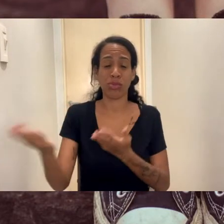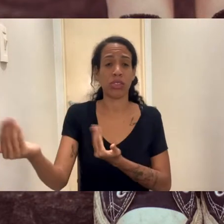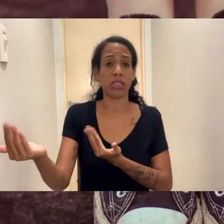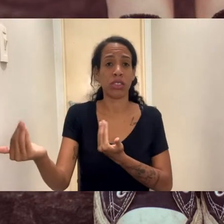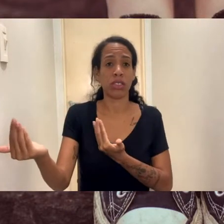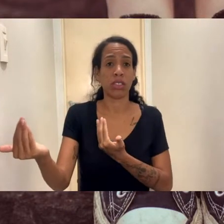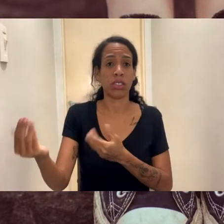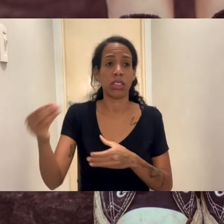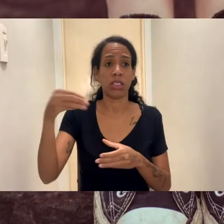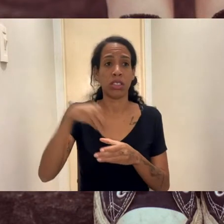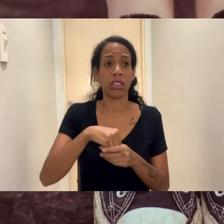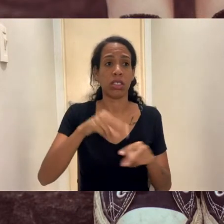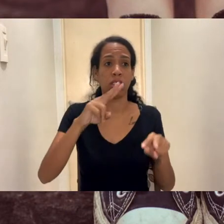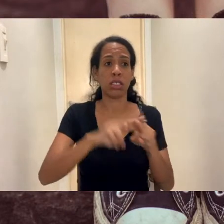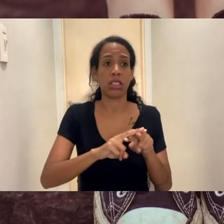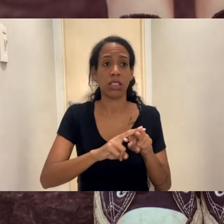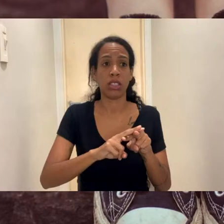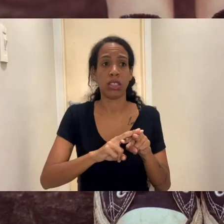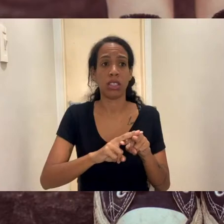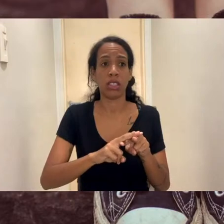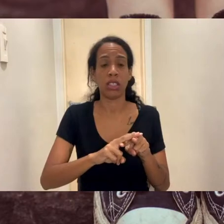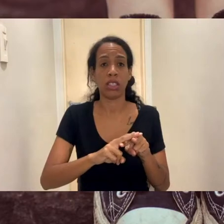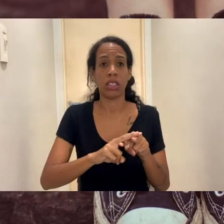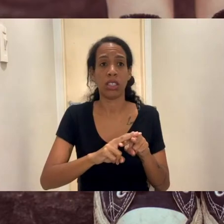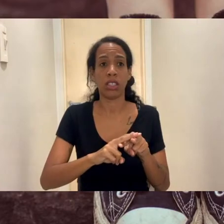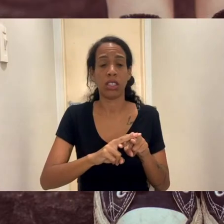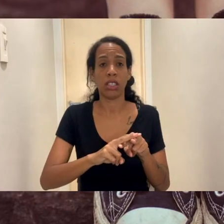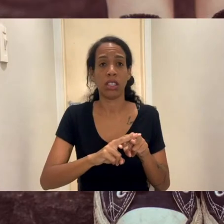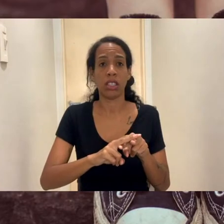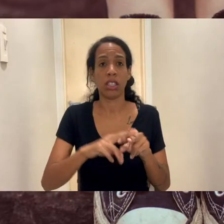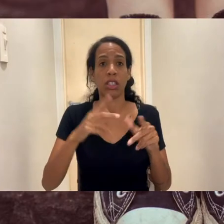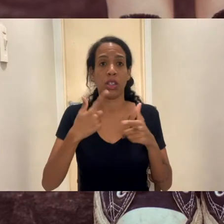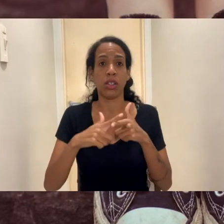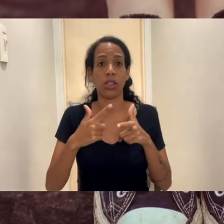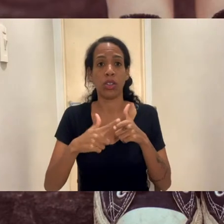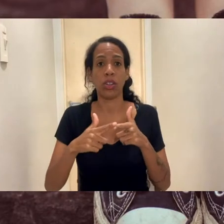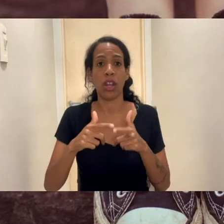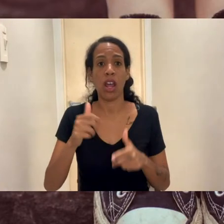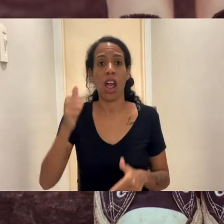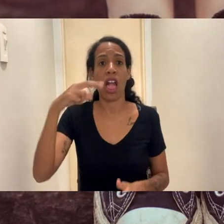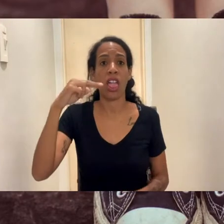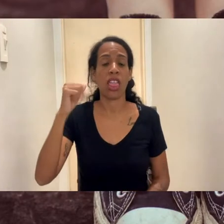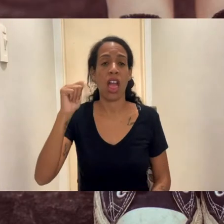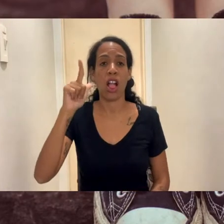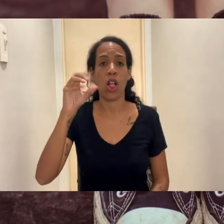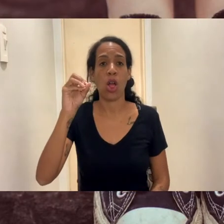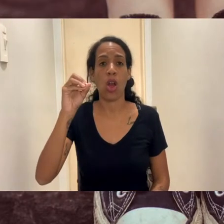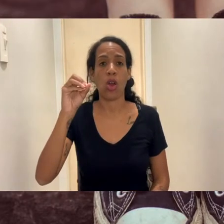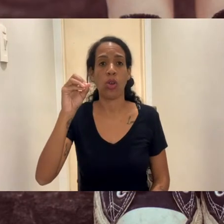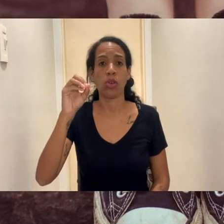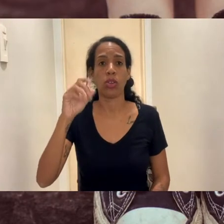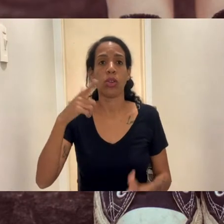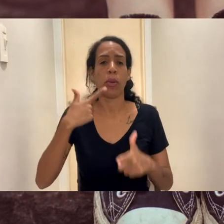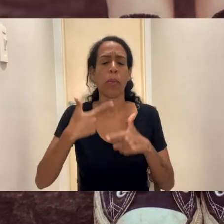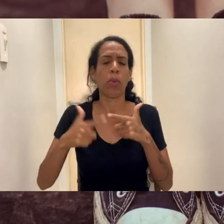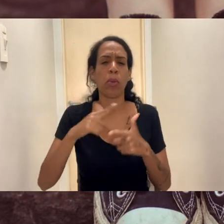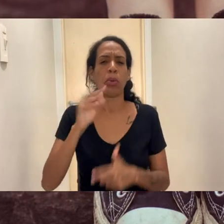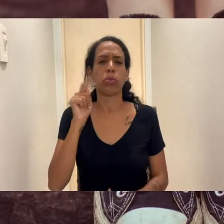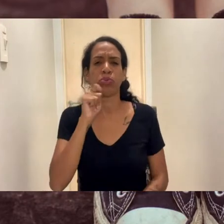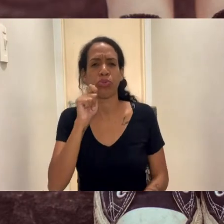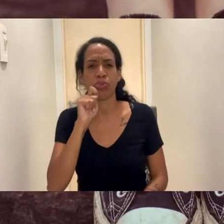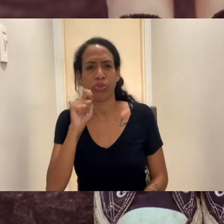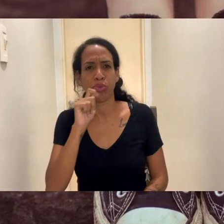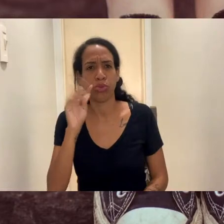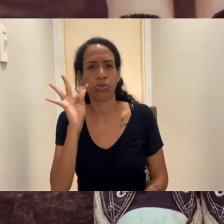unidades socioeducativas pela prática de atos infracionais análogo ao crime de tráfico de drogas, né? E que